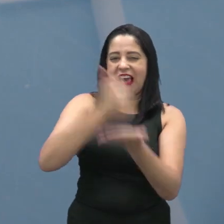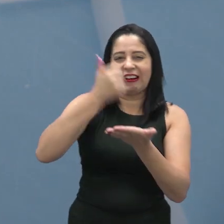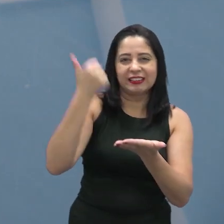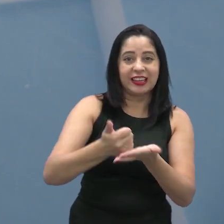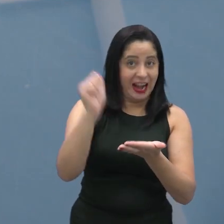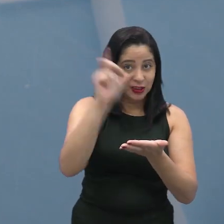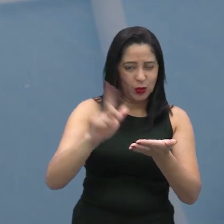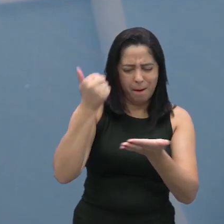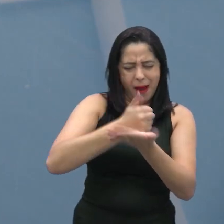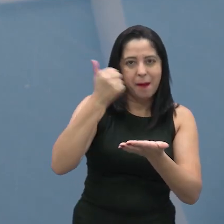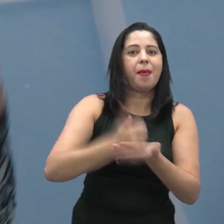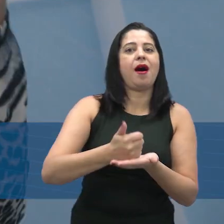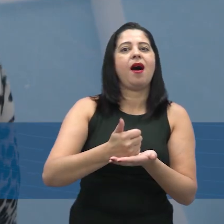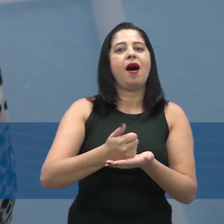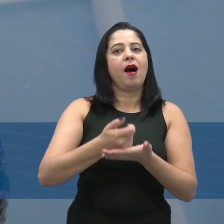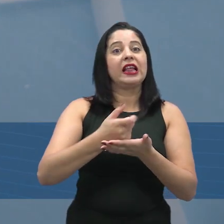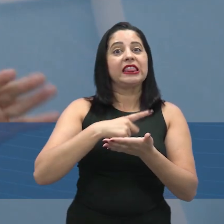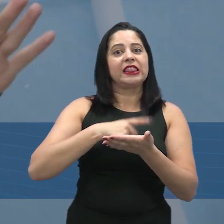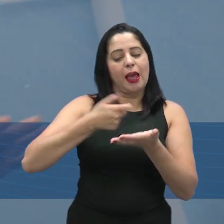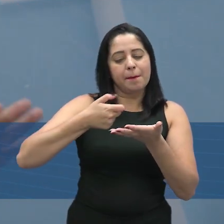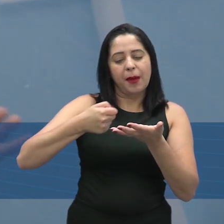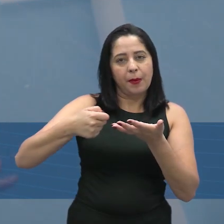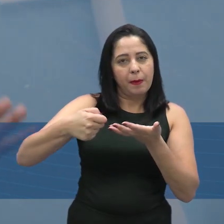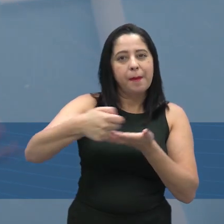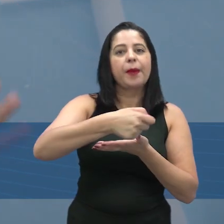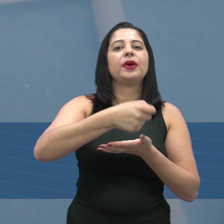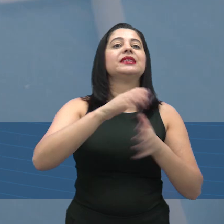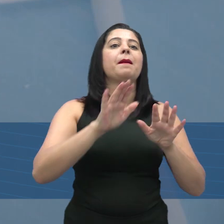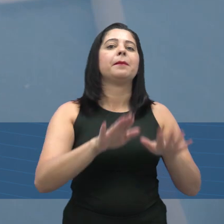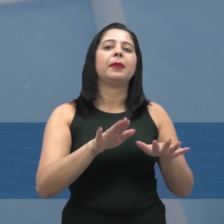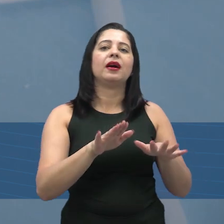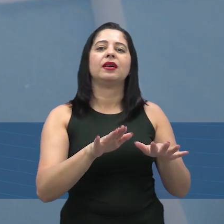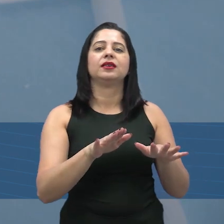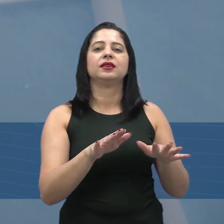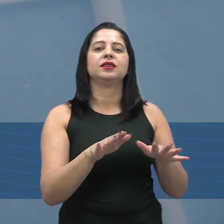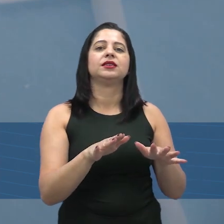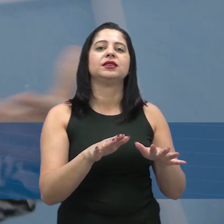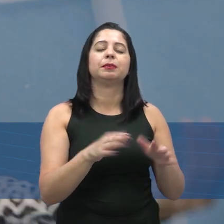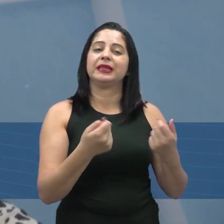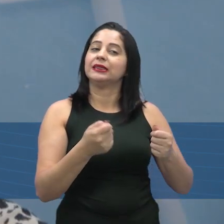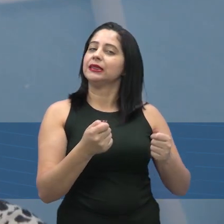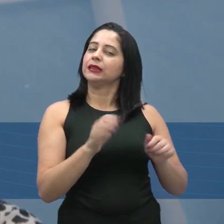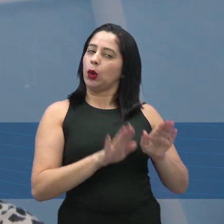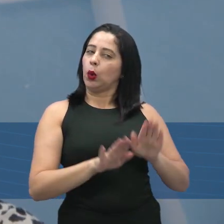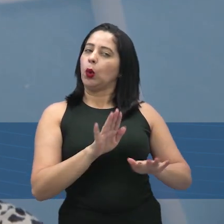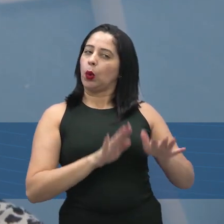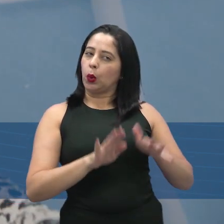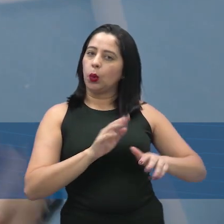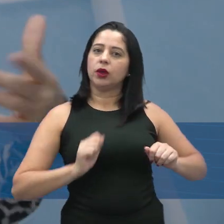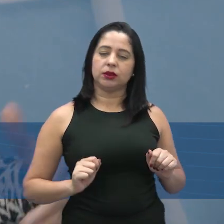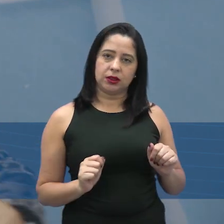assinada, com os benefícios. Só que aí precisa tomar ali um cuidado, né? Porque quando a gente fala de